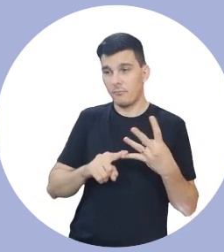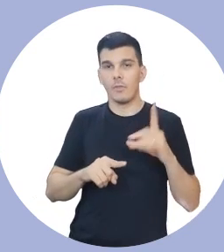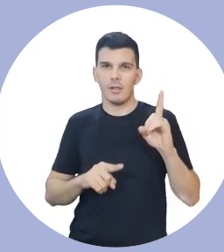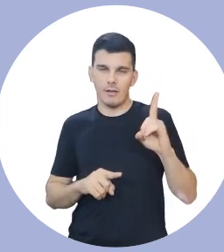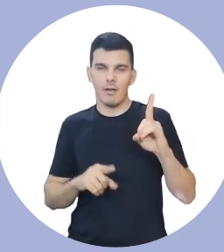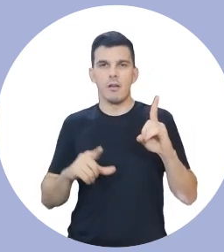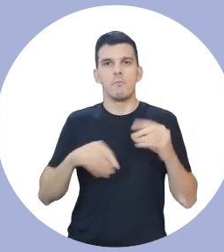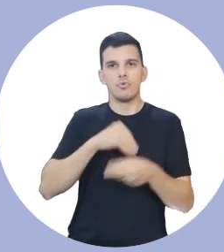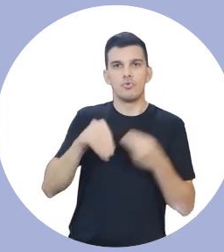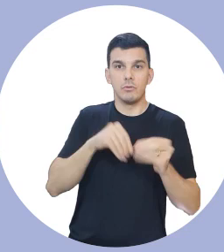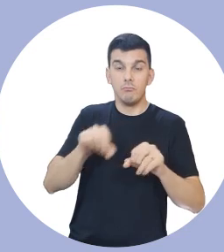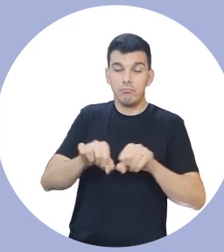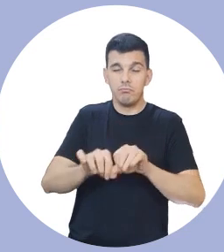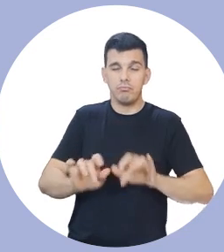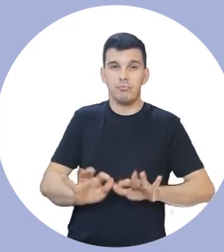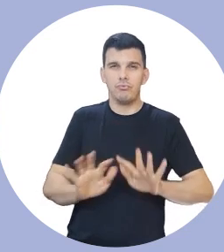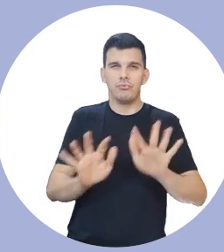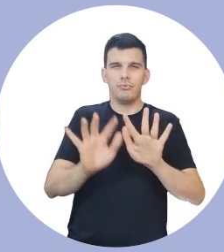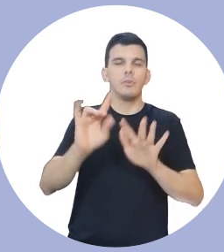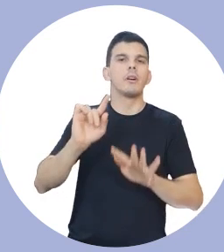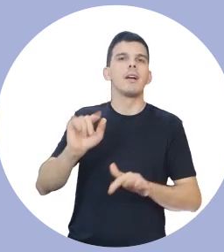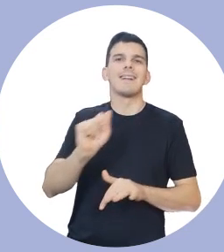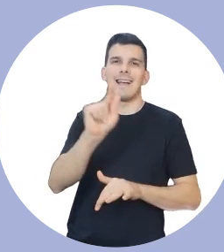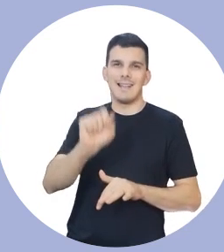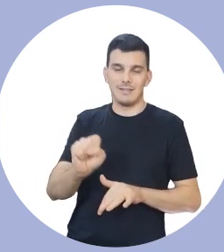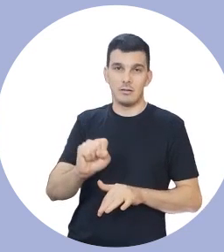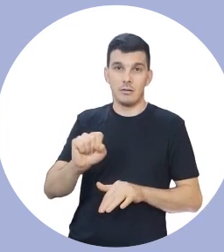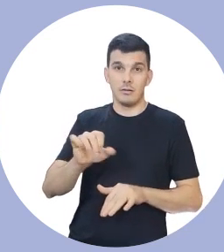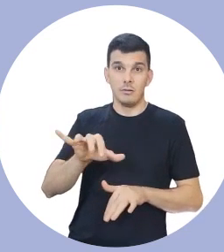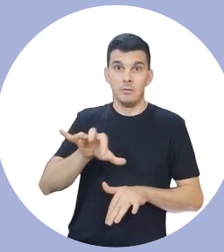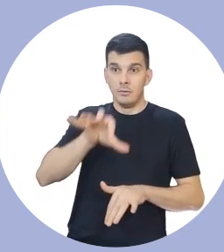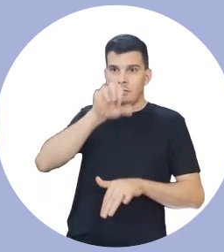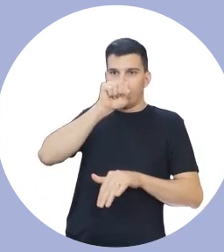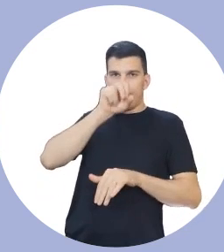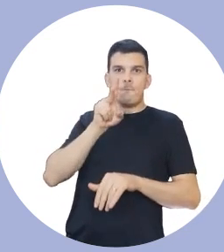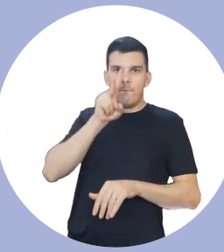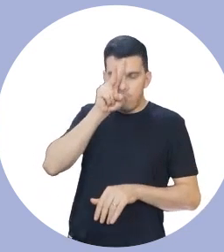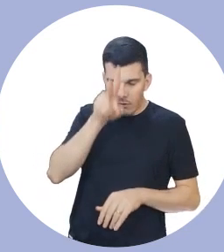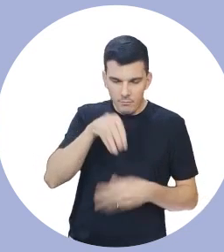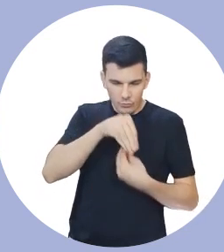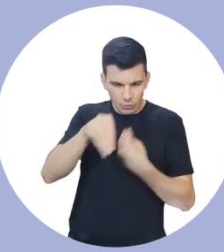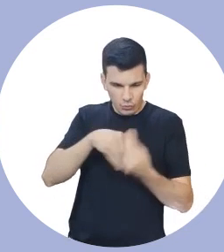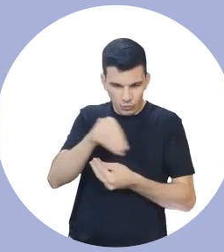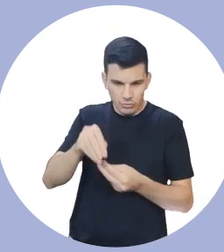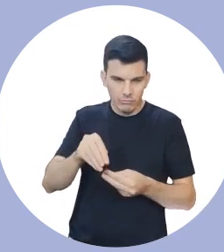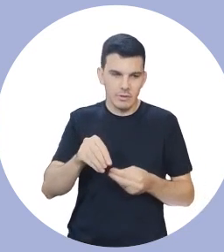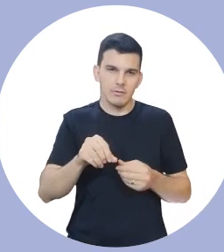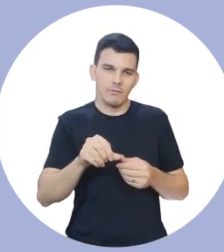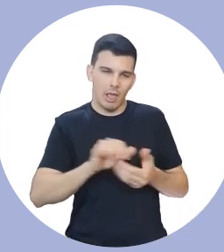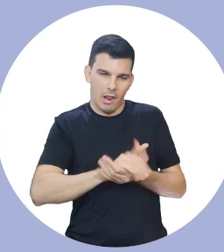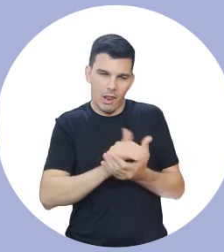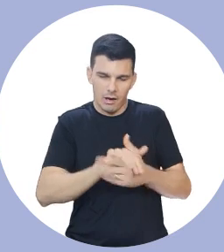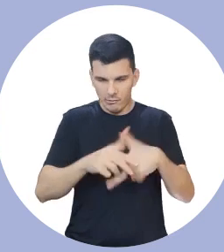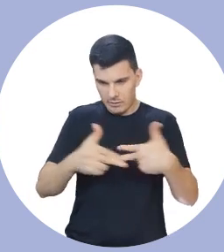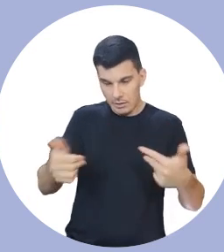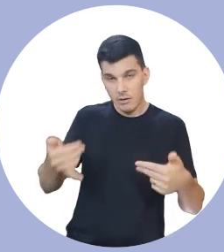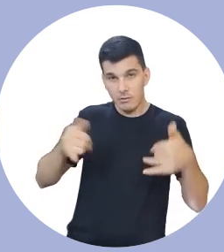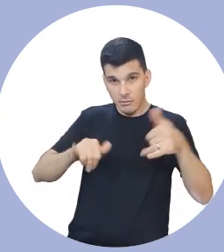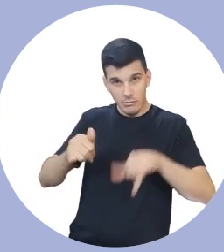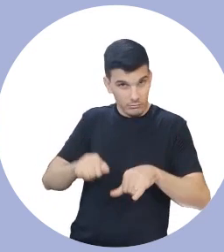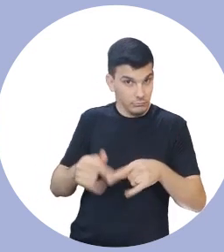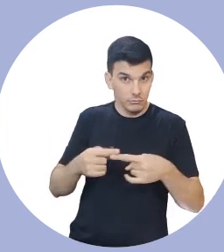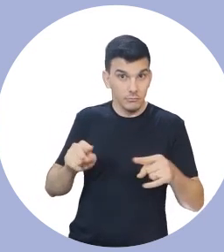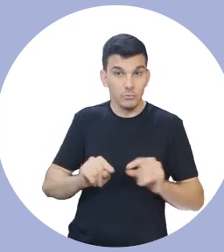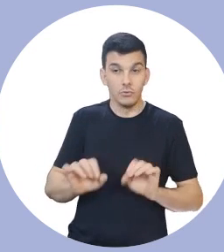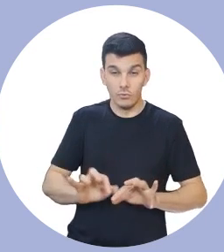houve transformação química que produziu rapidamente gases tóxicos. Vamos observar a última. Com a mistura, houve transformação química evidenciada